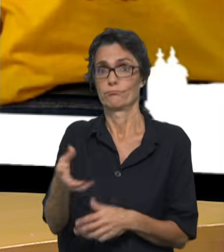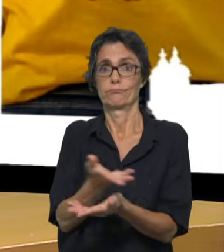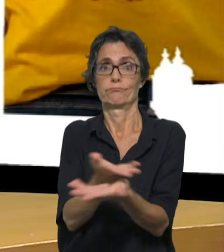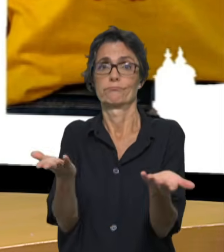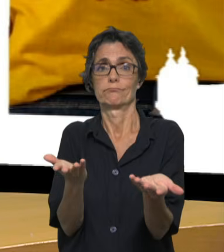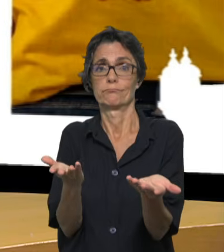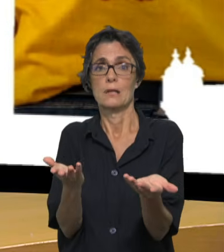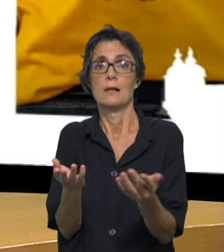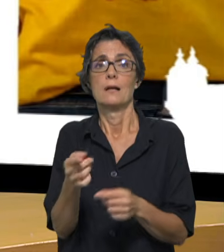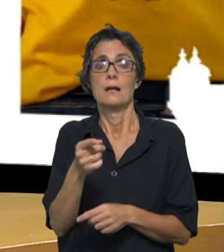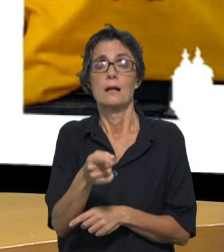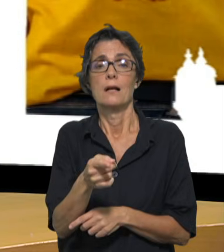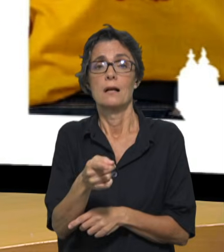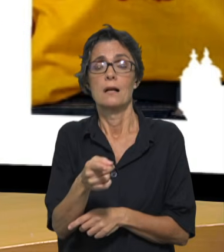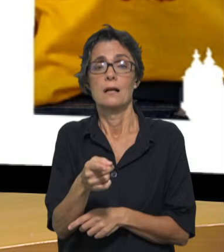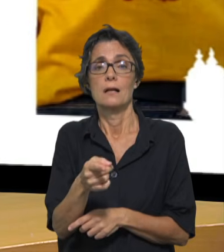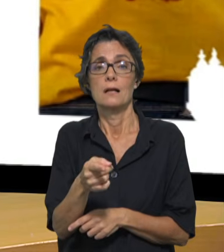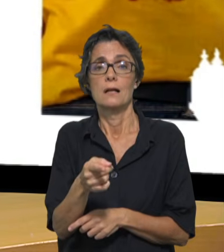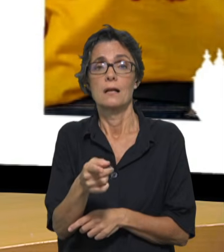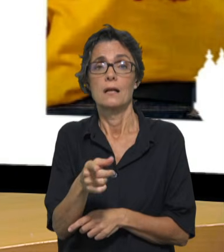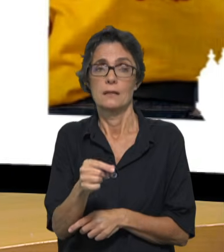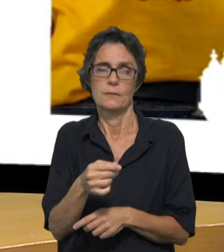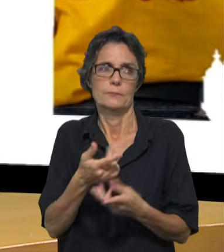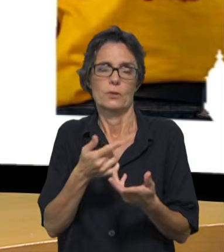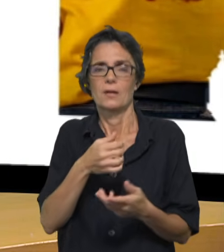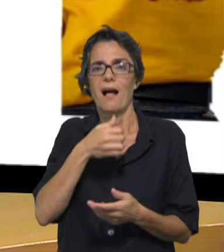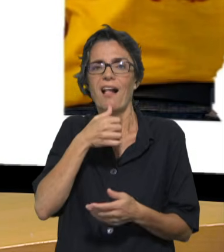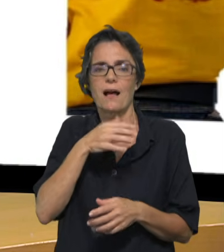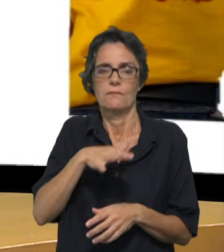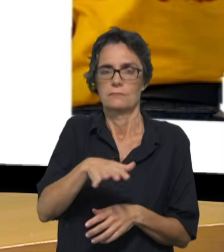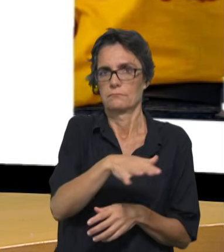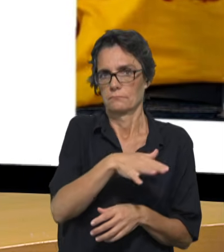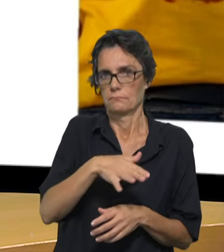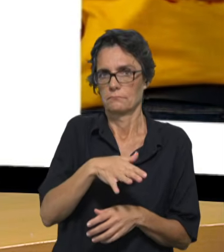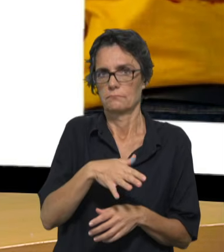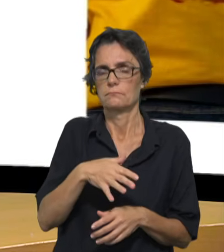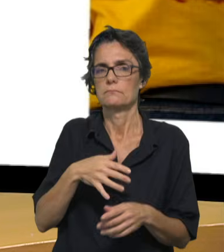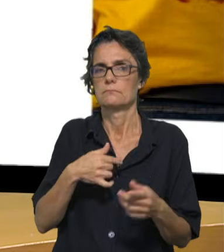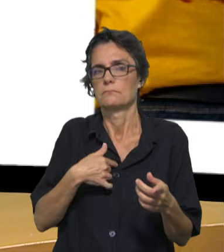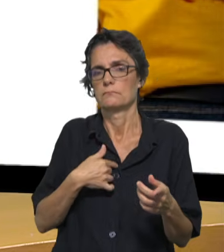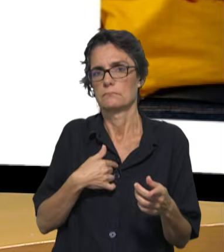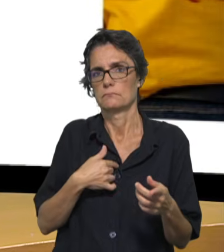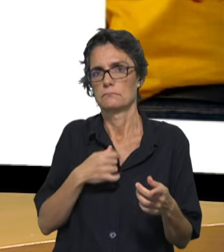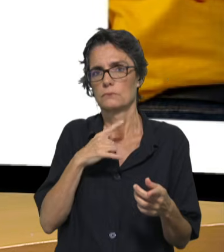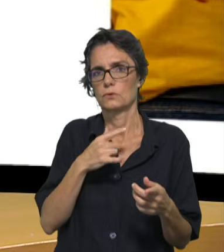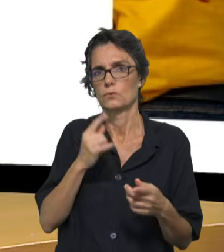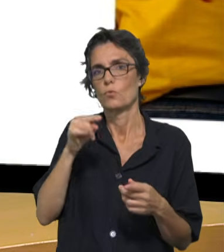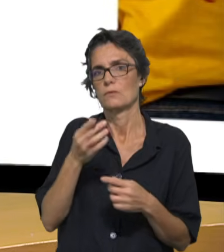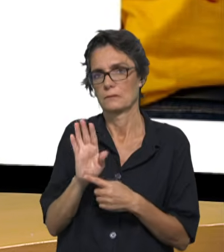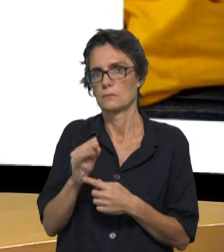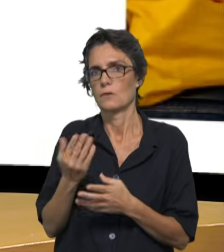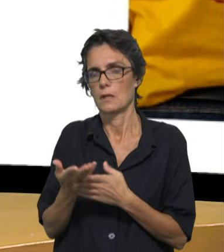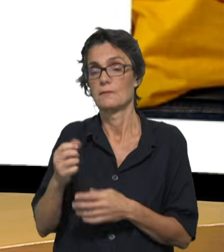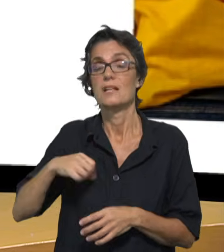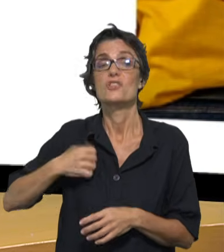para não me acusarem do Algarve, eu vou usar, por exemplo, um exemplo de